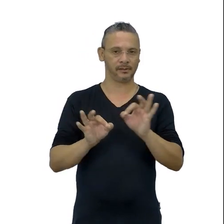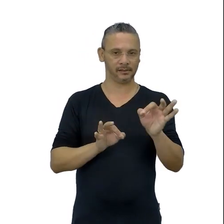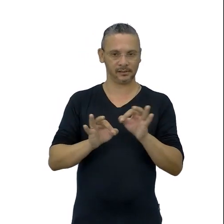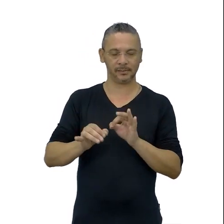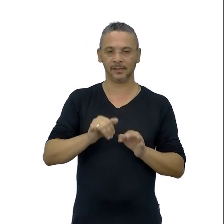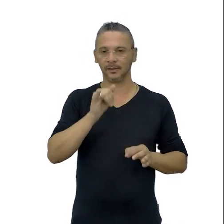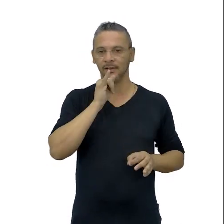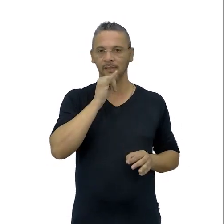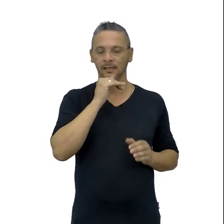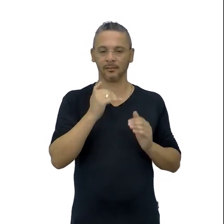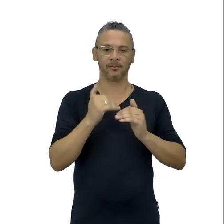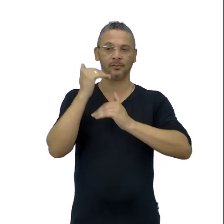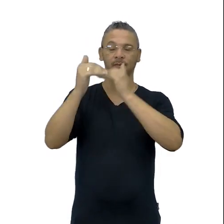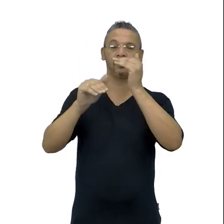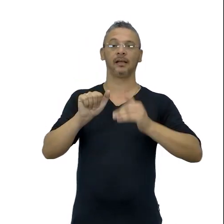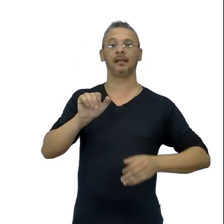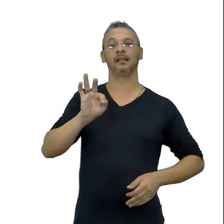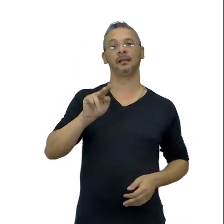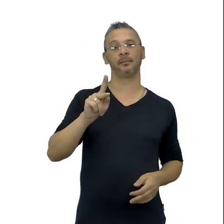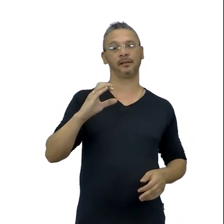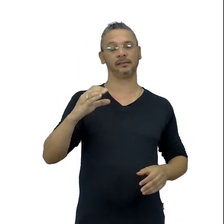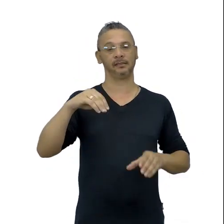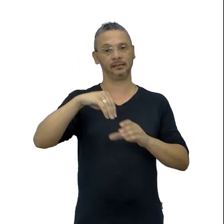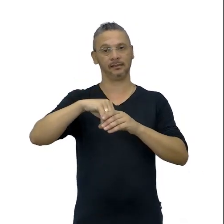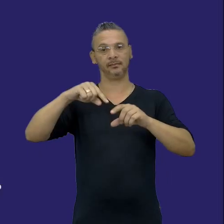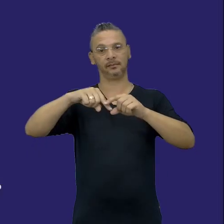o desdobramento da TPC para a sala de aula.